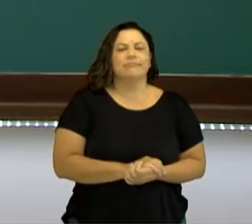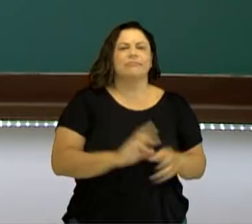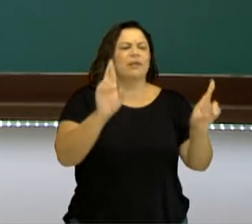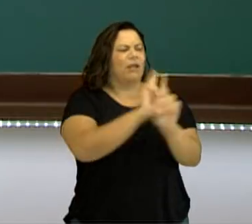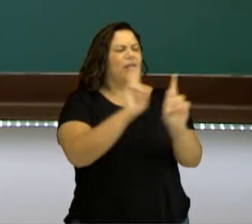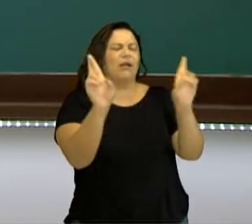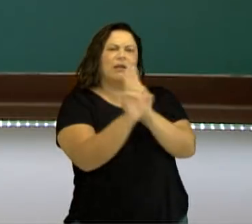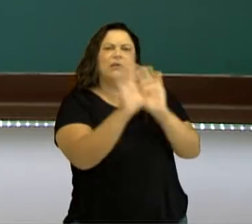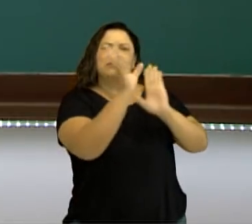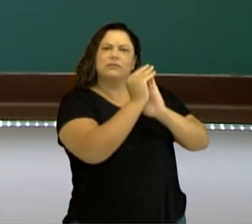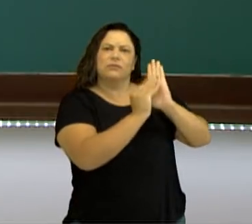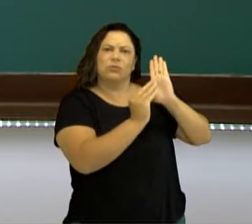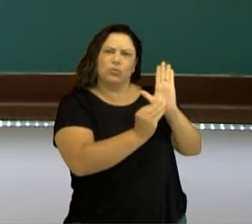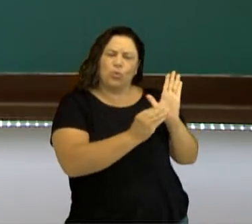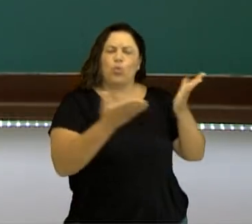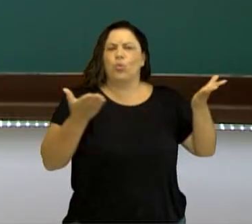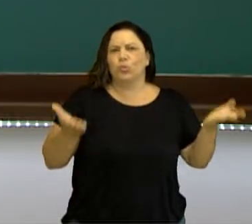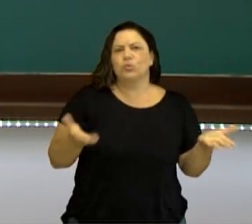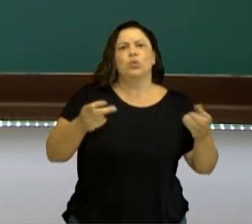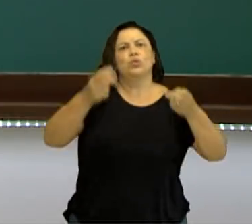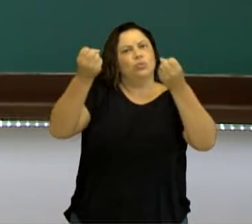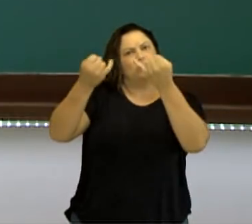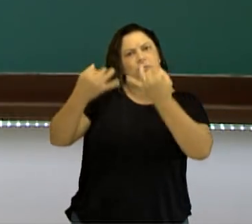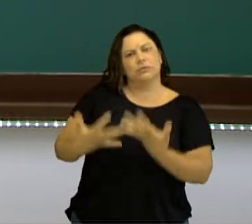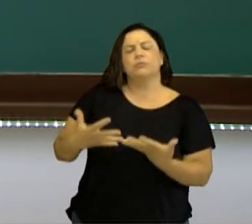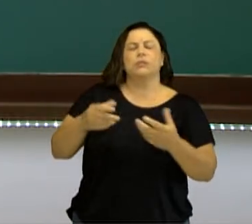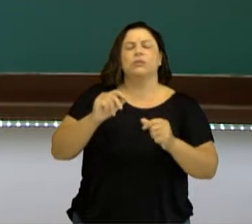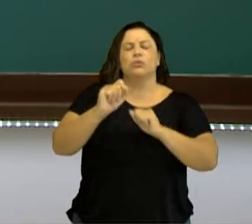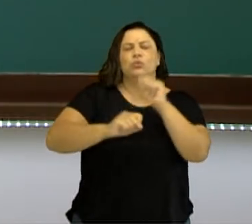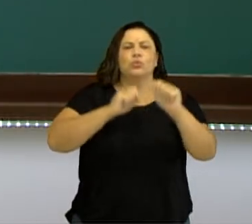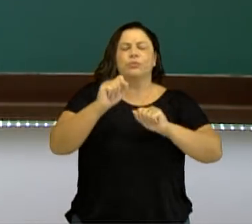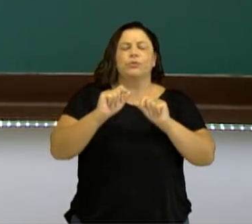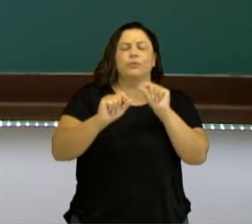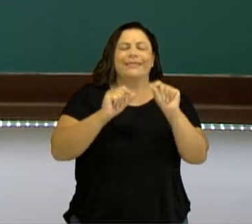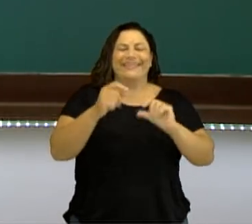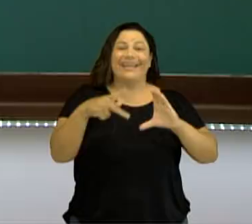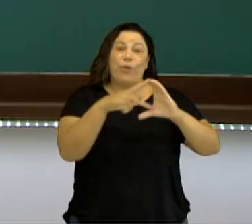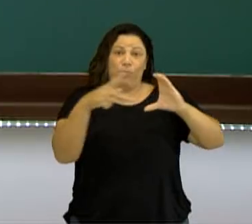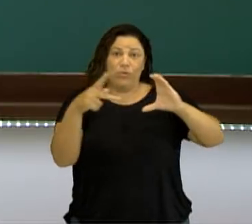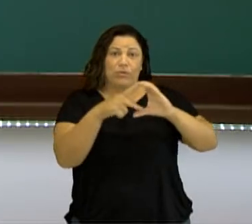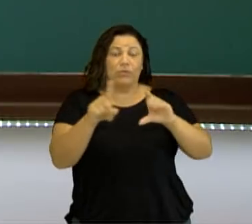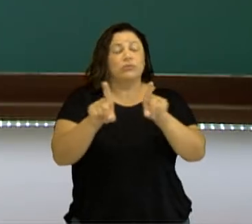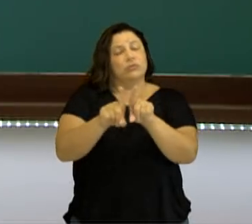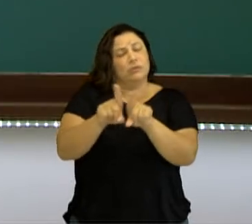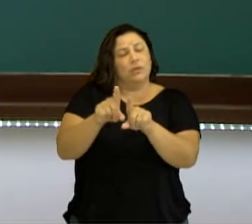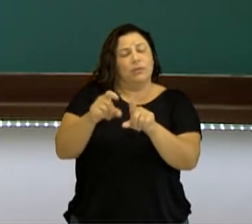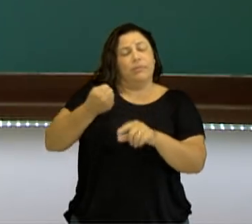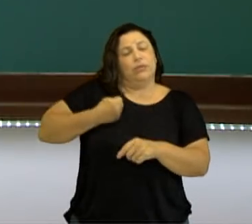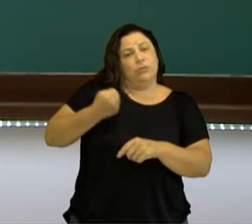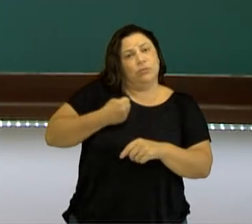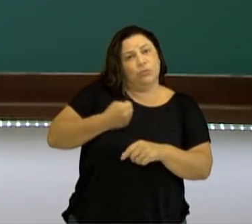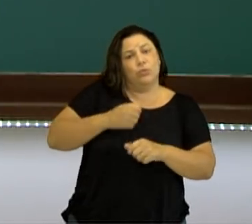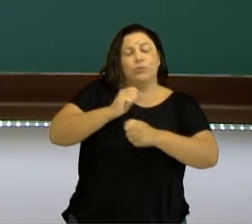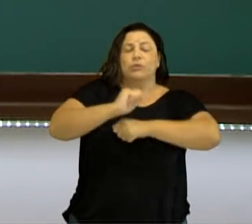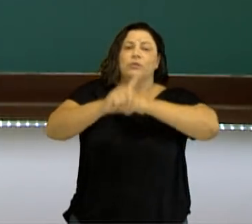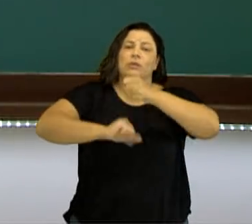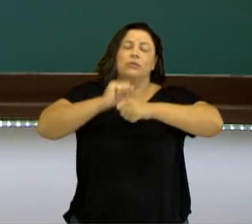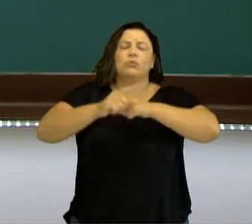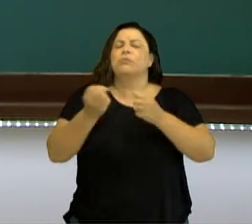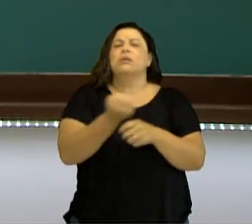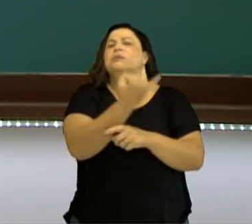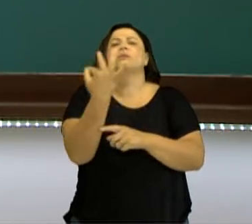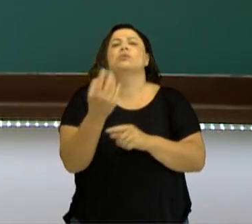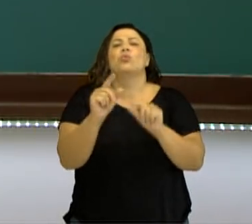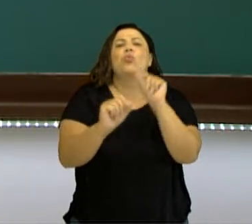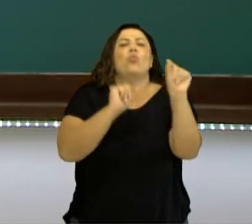Relacionaram com o conteúdo? Quando eu falo em prótons, eu também estou falando em número atômico. O problema é saber qual é o